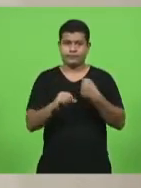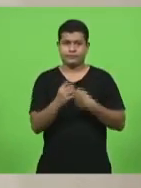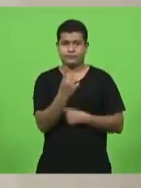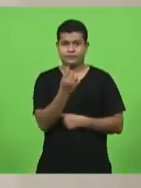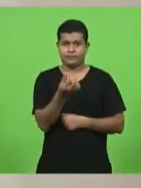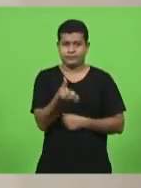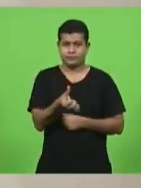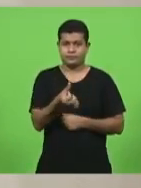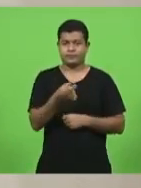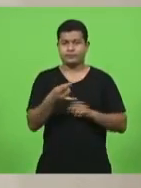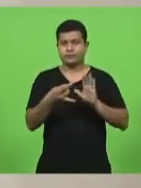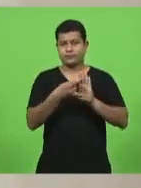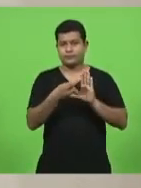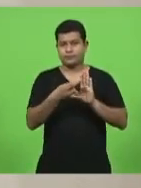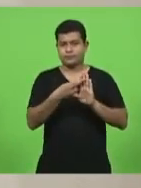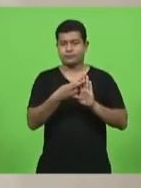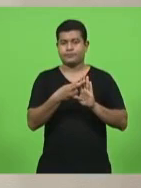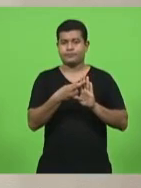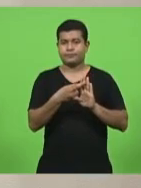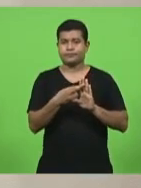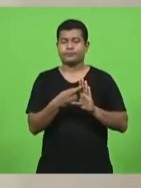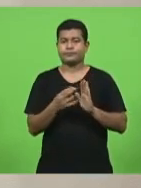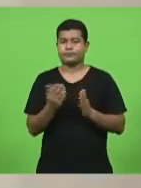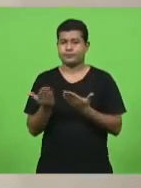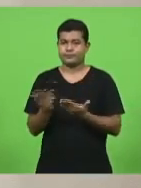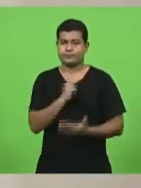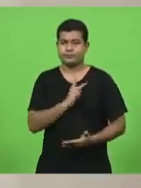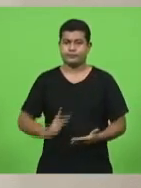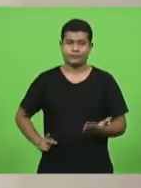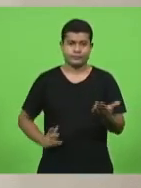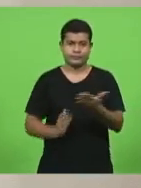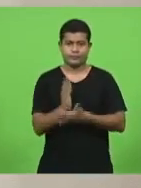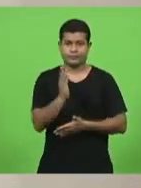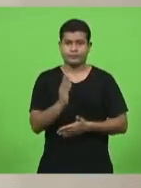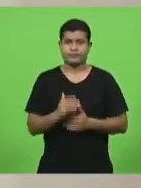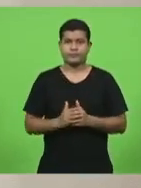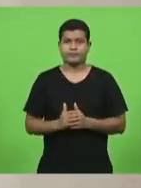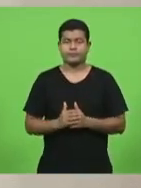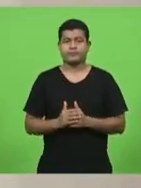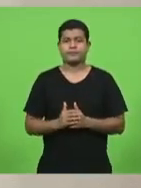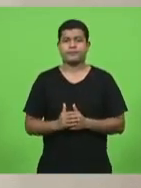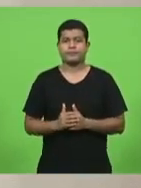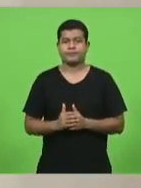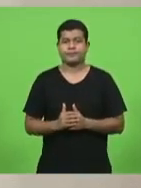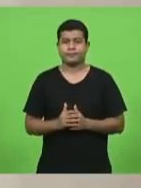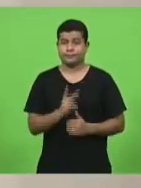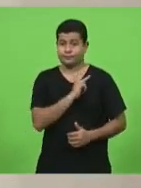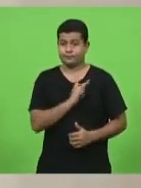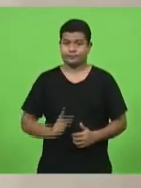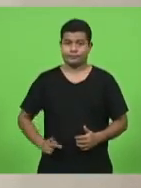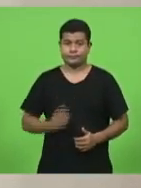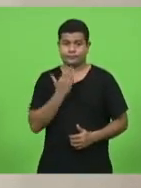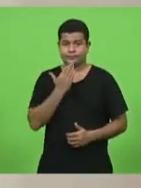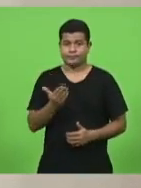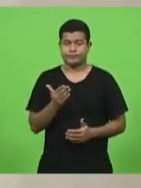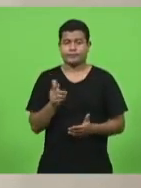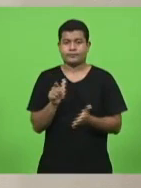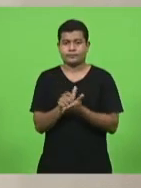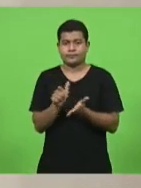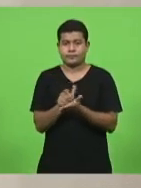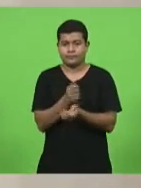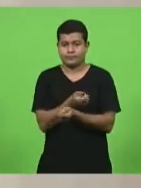106 do Regimento Interno, o senhor presidente deu-a por aprovada. Expediente. O senhor presidente solicitou que se